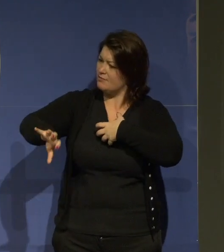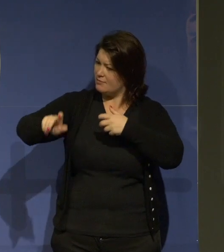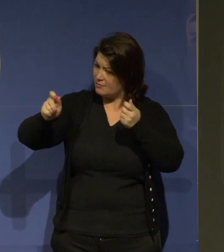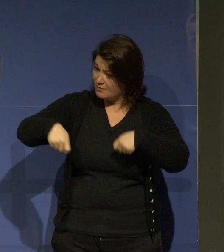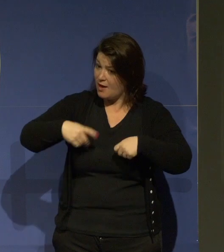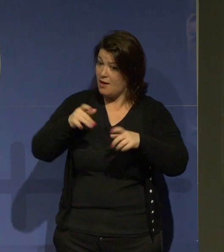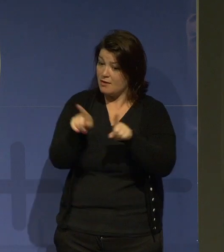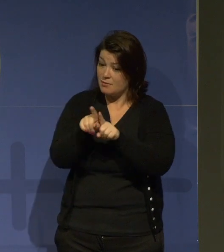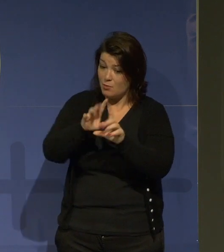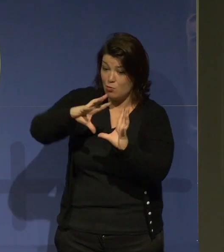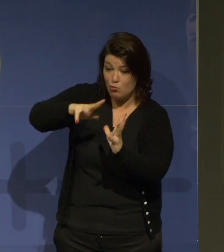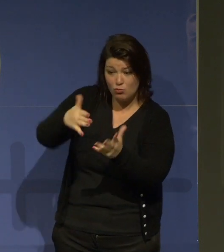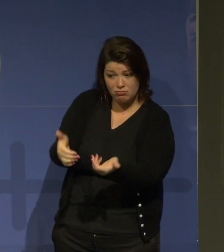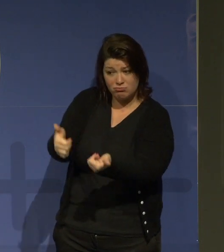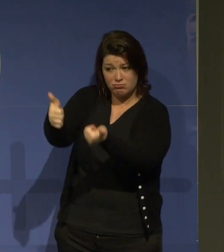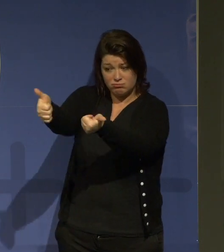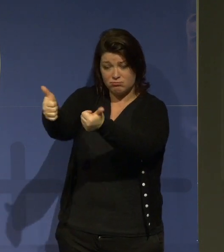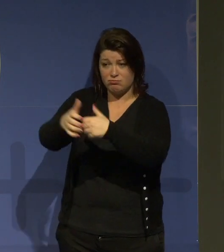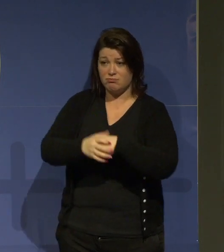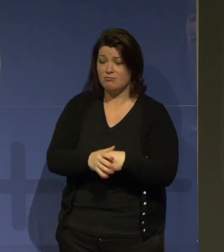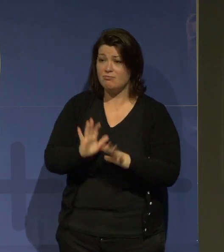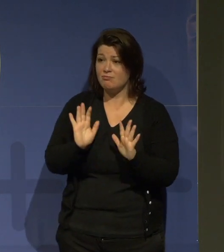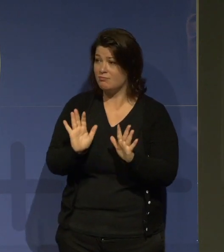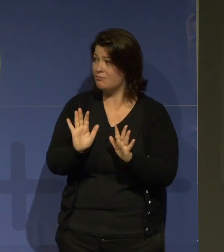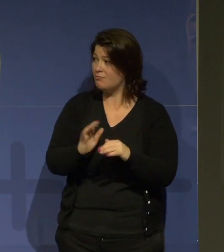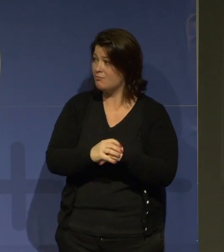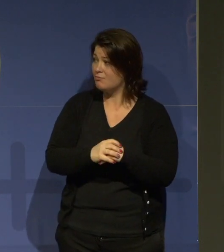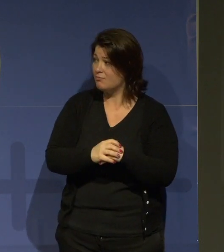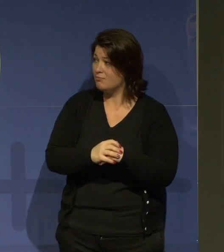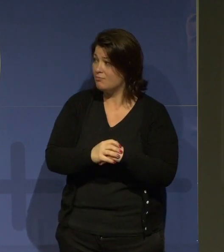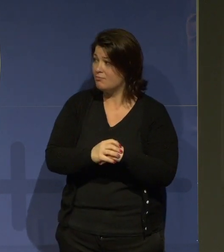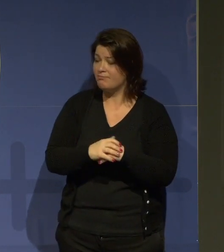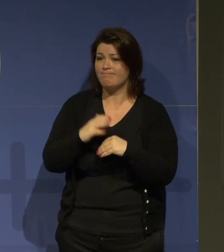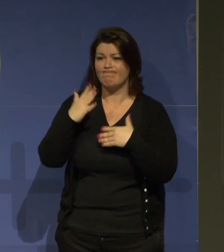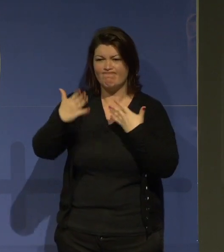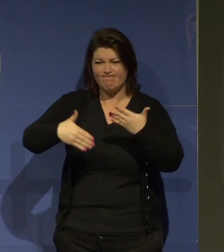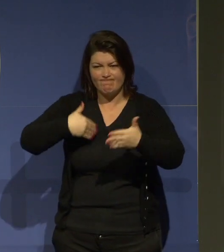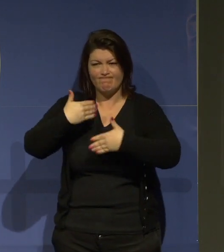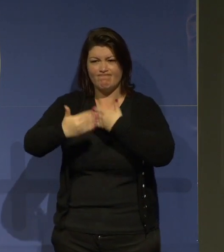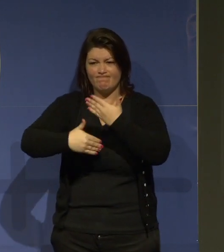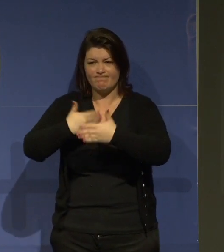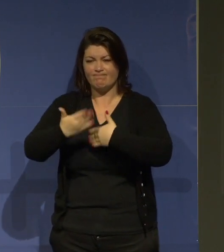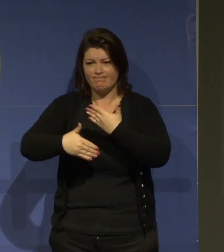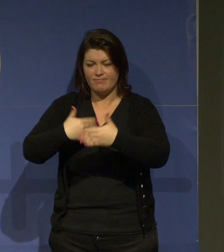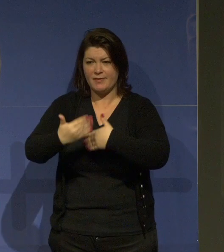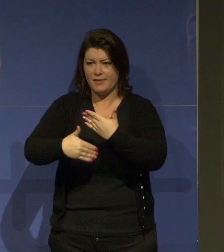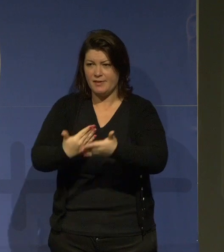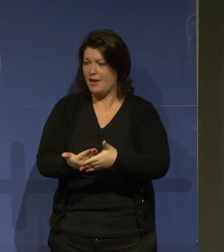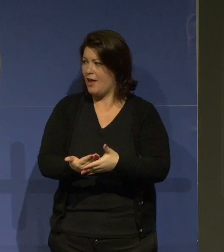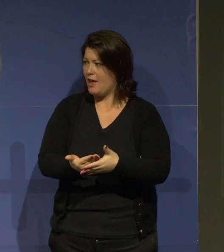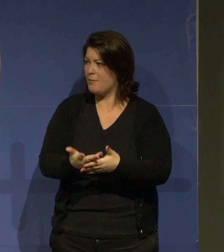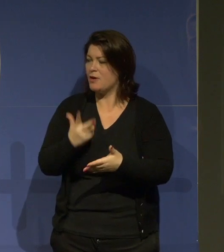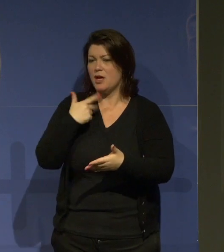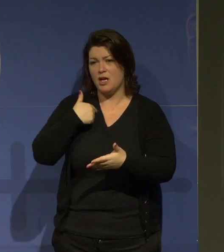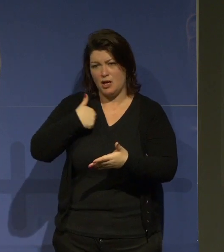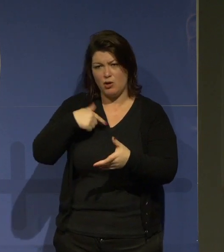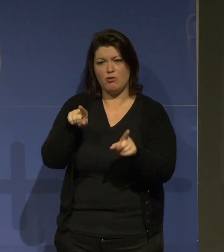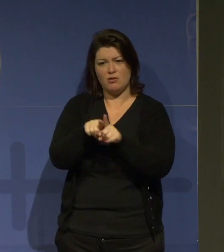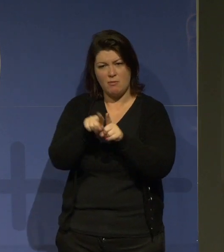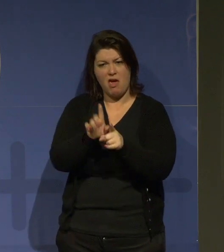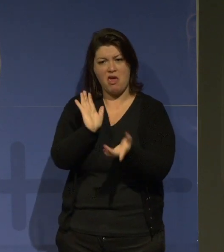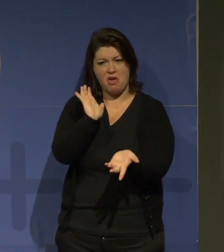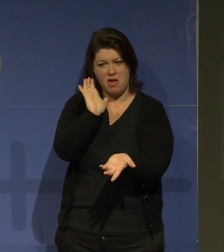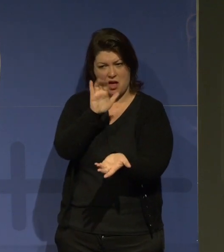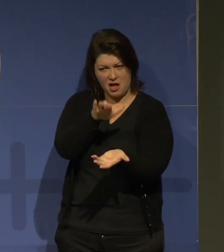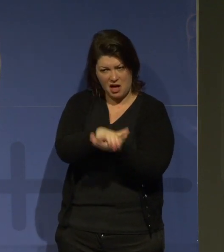melhor. Só que aí, o que acontece? Eu estou militando durante todo esse tempo, né? Casei com uma pessoa,